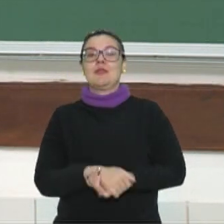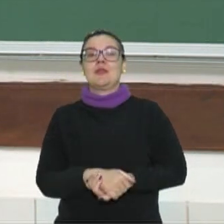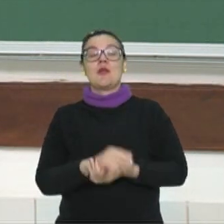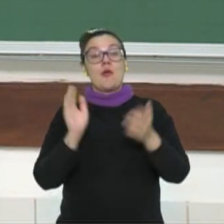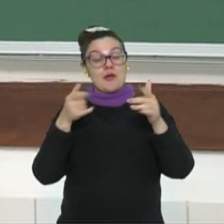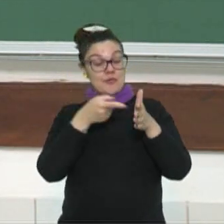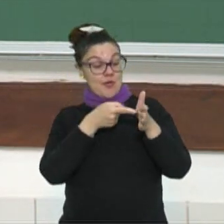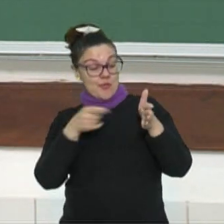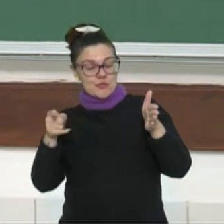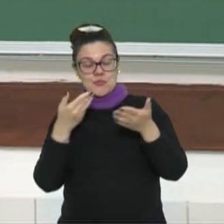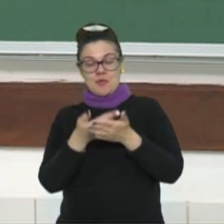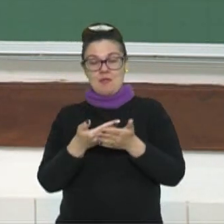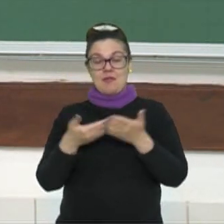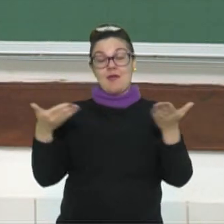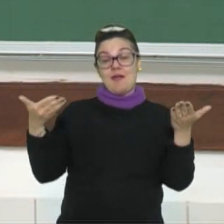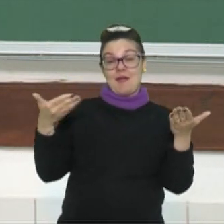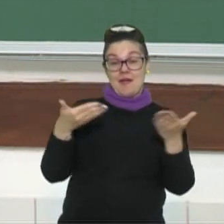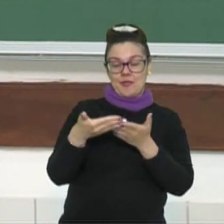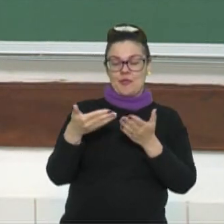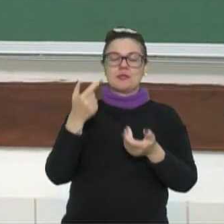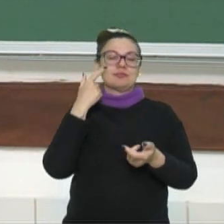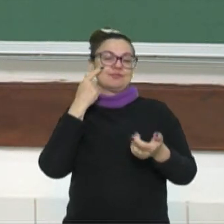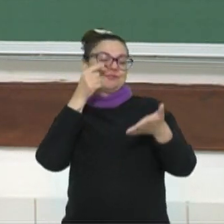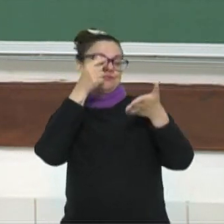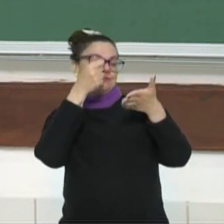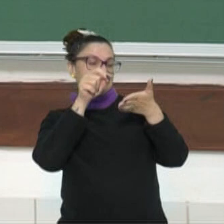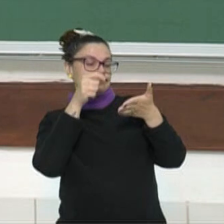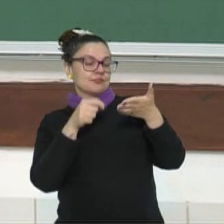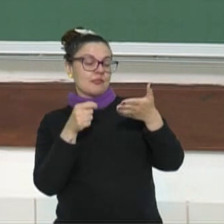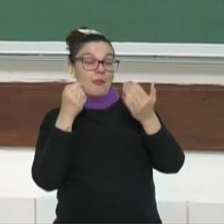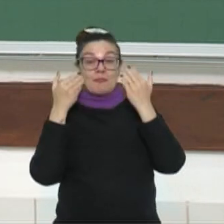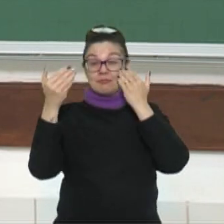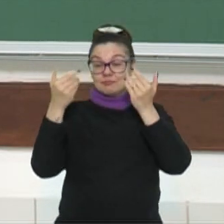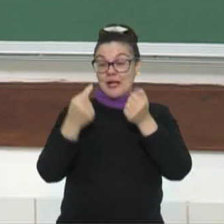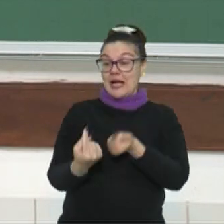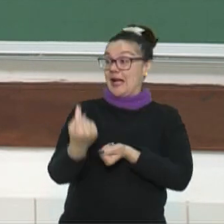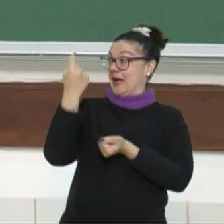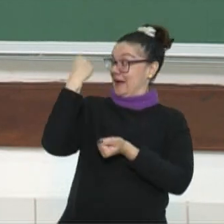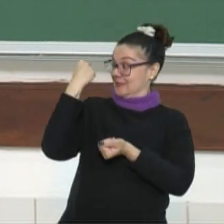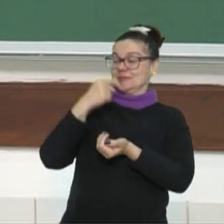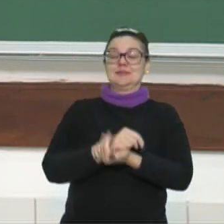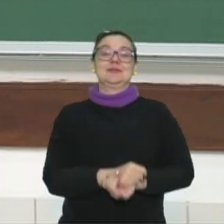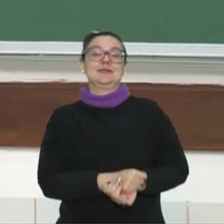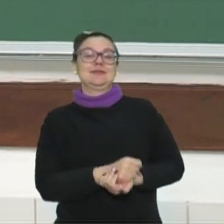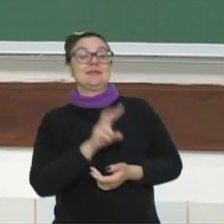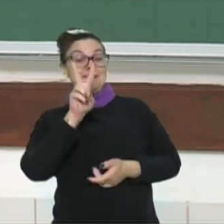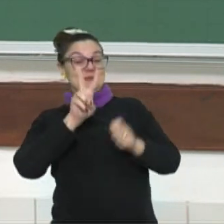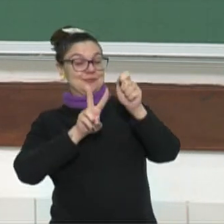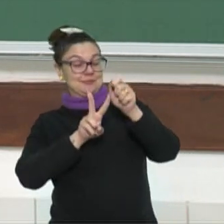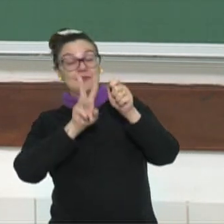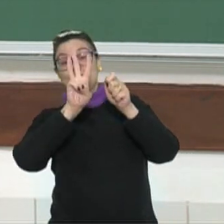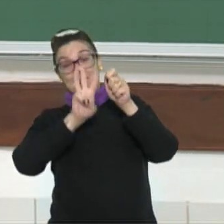nossa última aula e hoje nós vamos verificar o que veio antes disso, durante esse segundo trimestre.